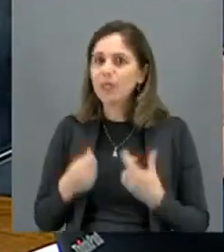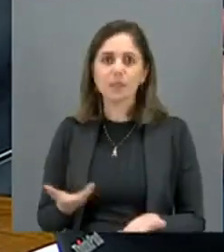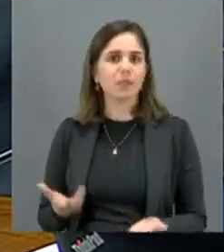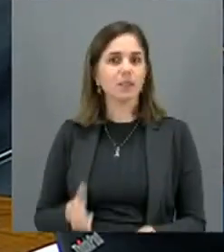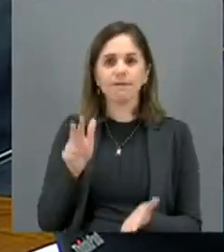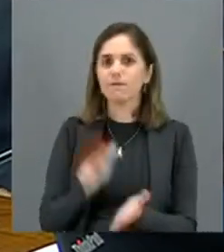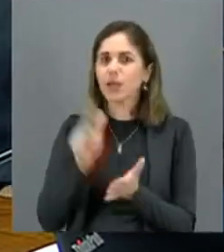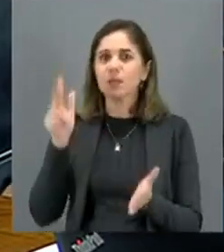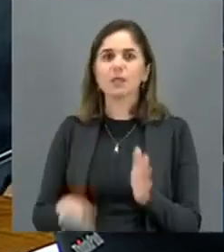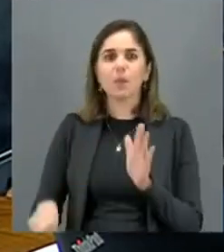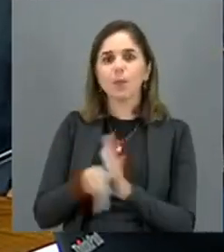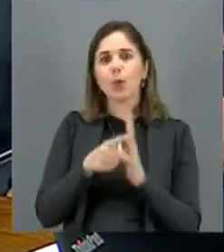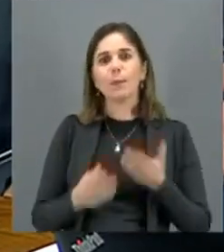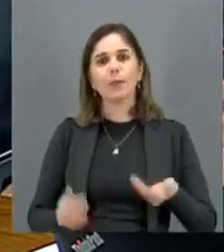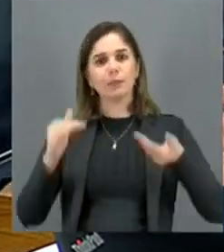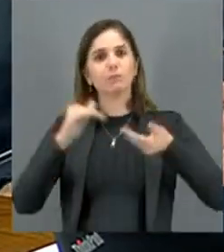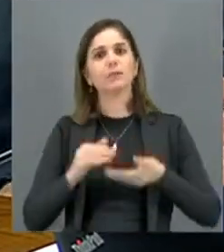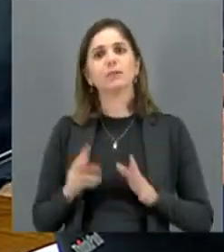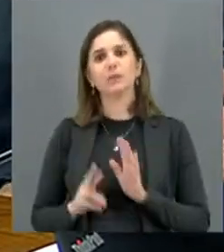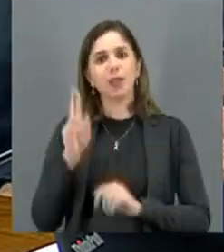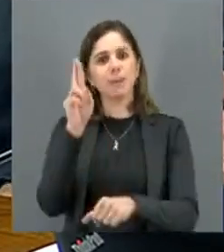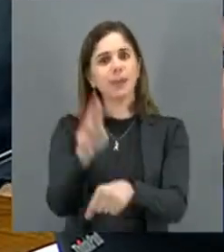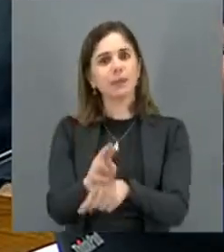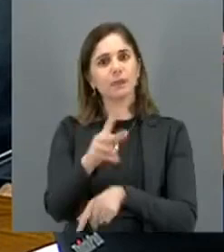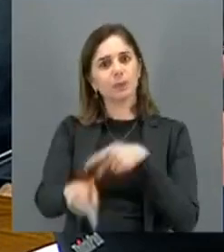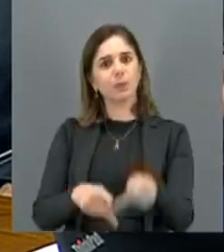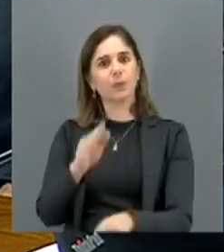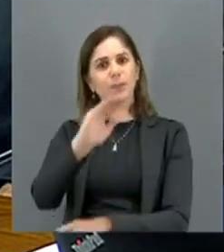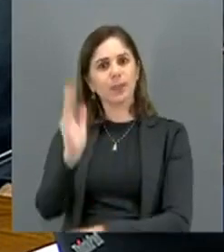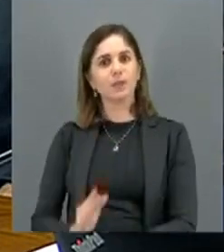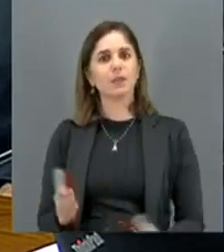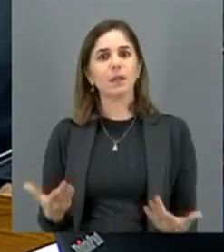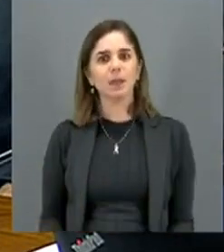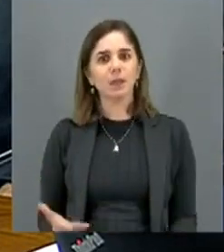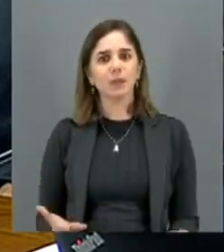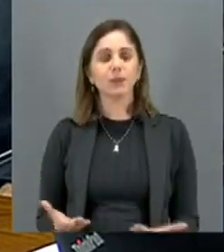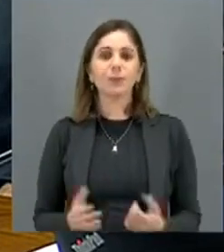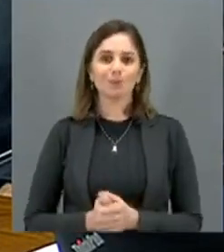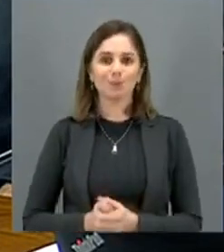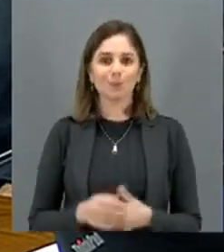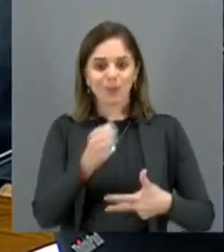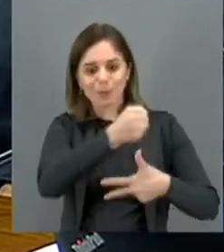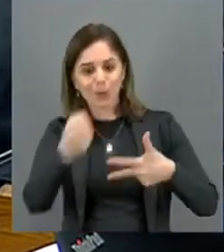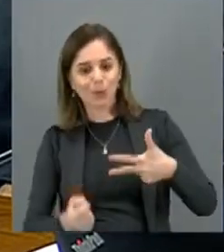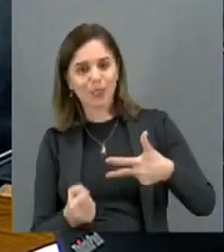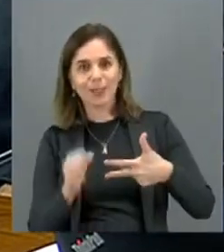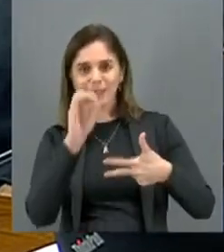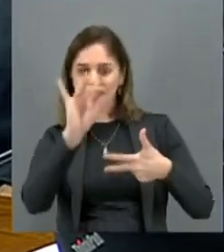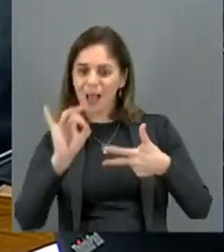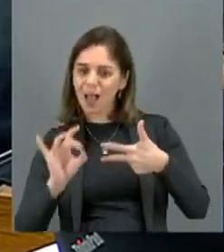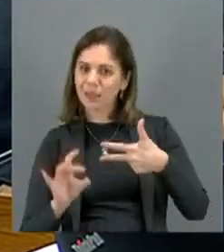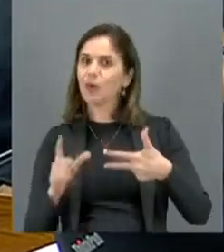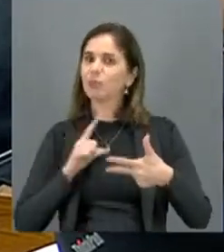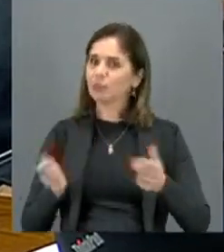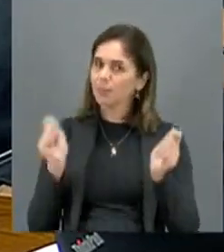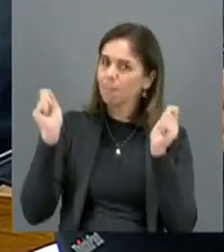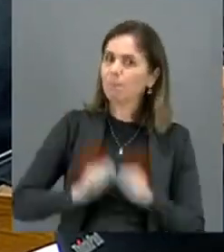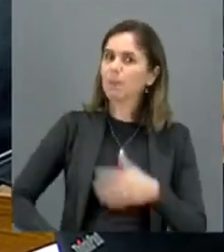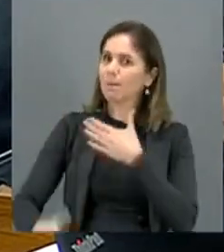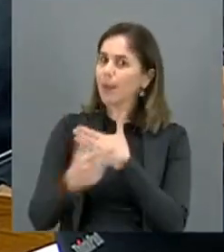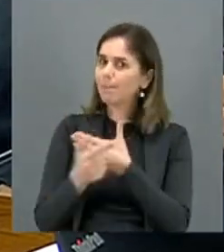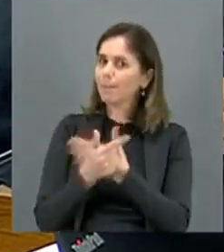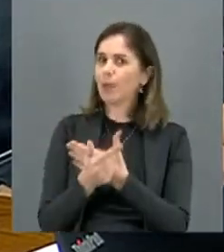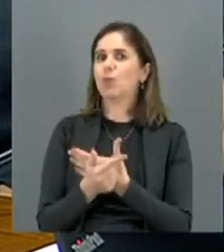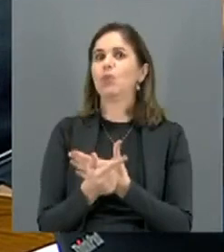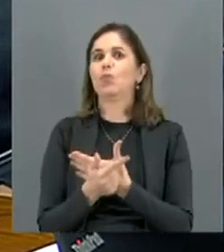parlamento brasileiro, que representa o povo brasileiro. A divisão, a separação dos poderes é essencial para a